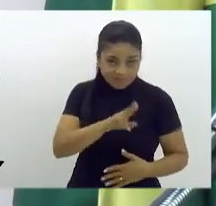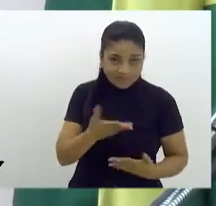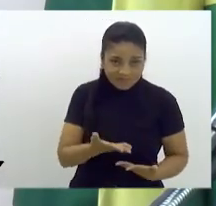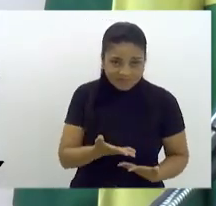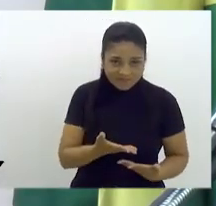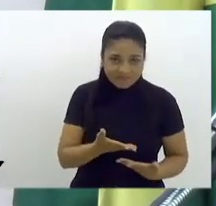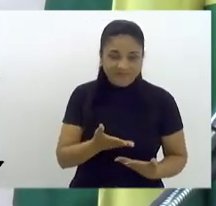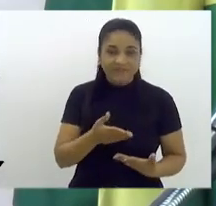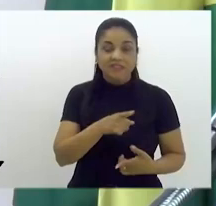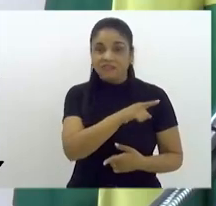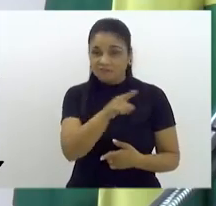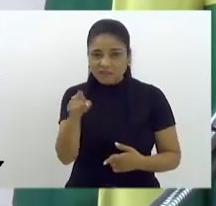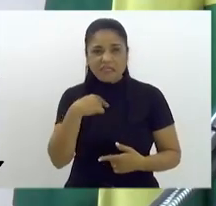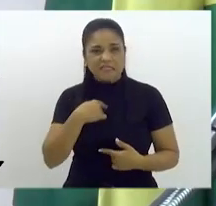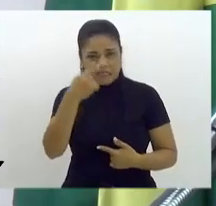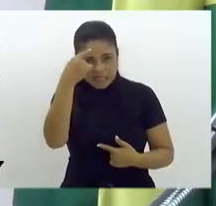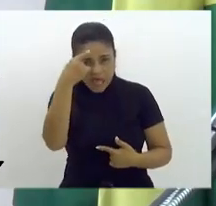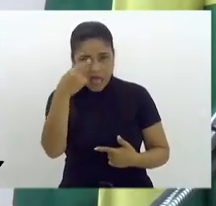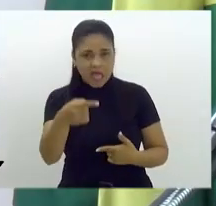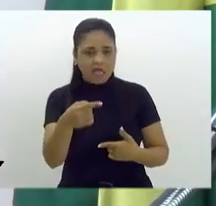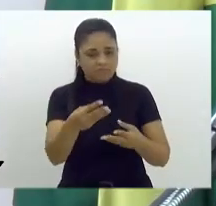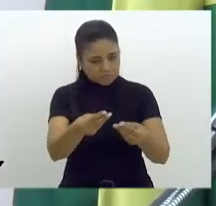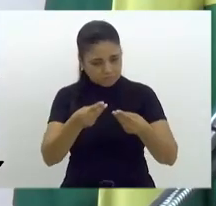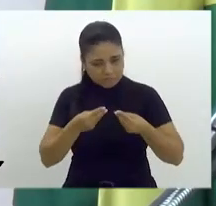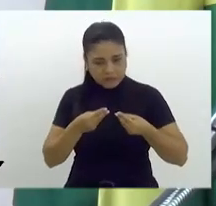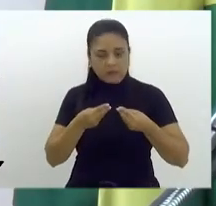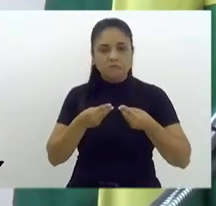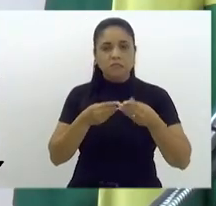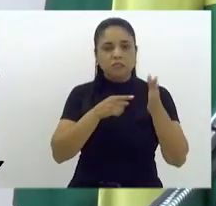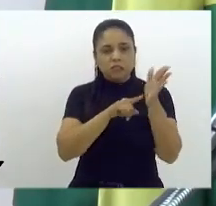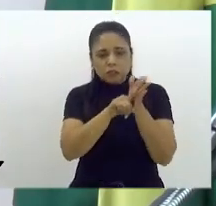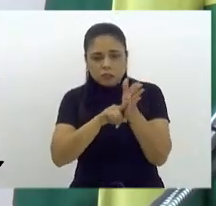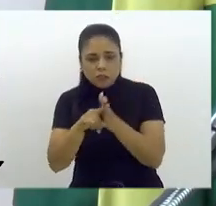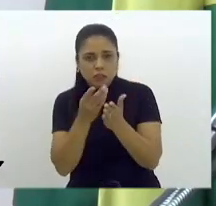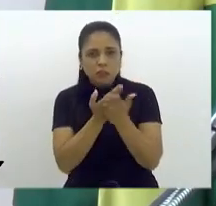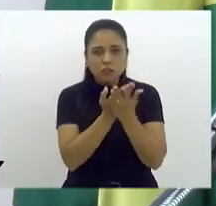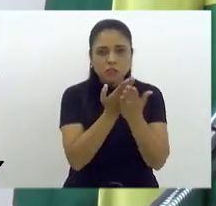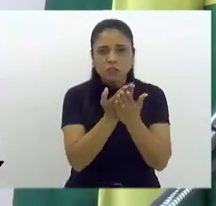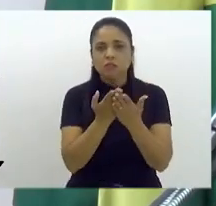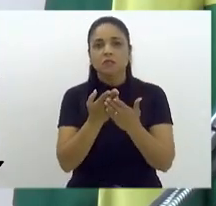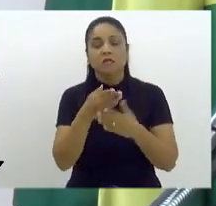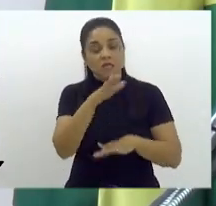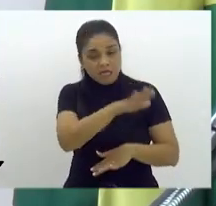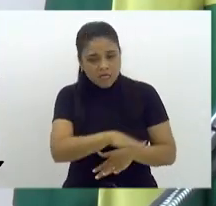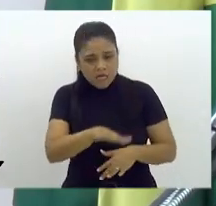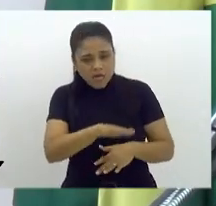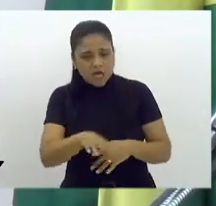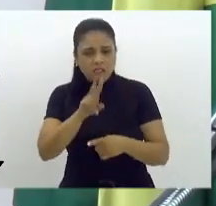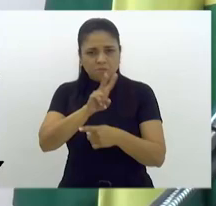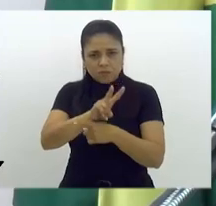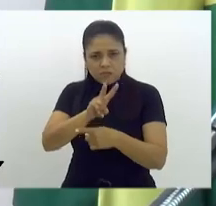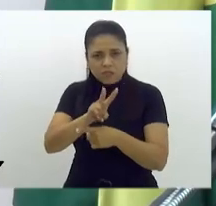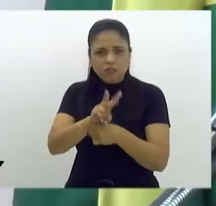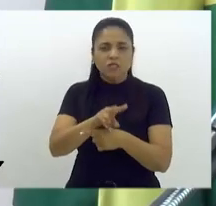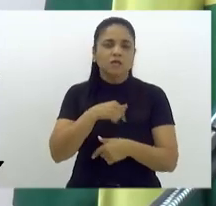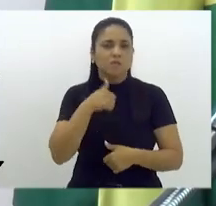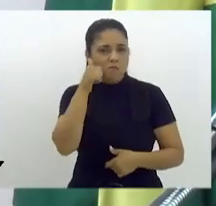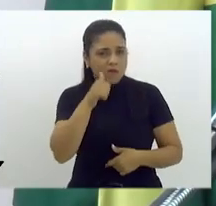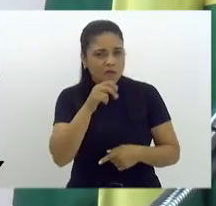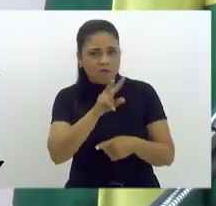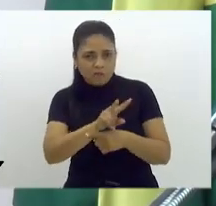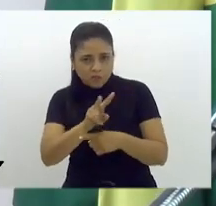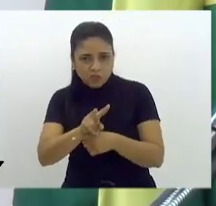por favor o que vocês tiverem de ideia pra gente abraçar todos os campos principalmente na inocência das crianças e proteger realmente as mulheres estamos aberta isso